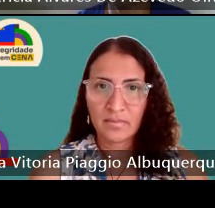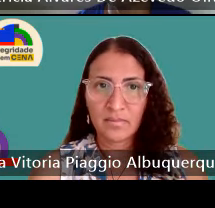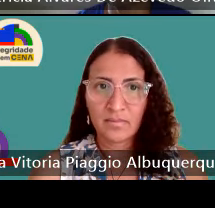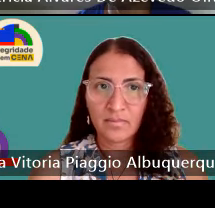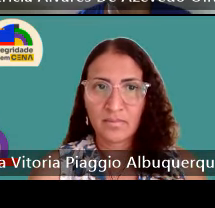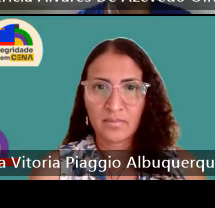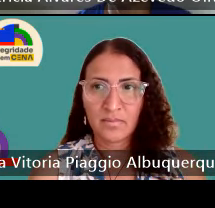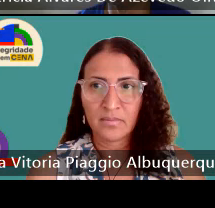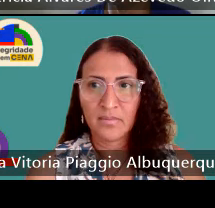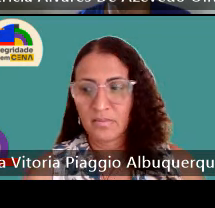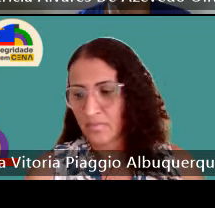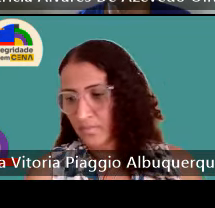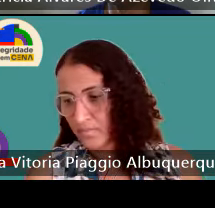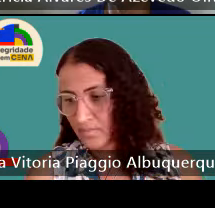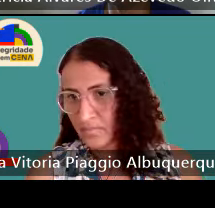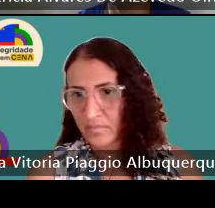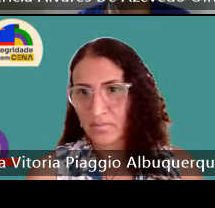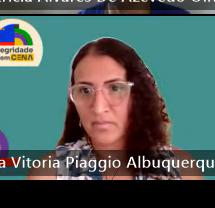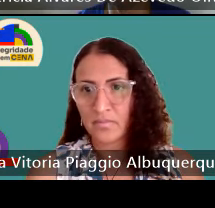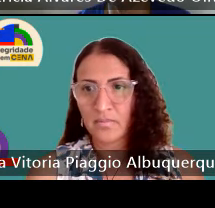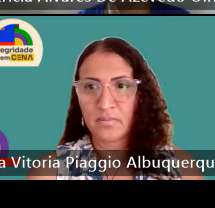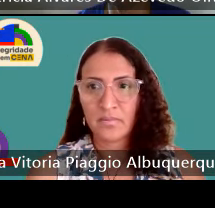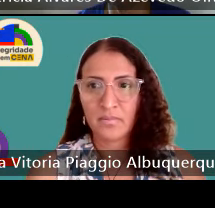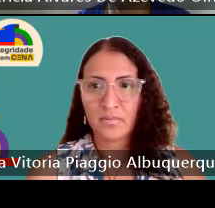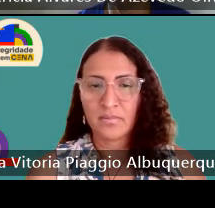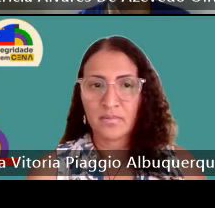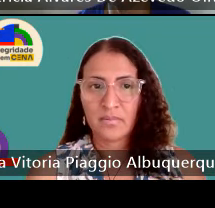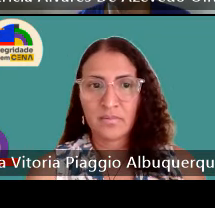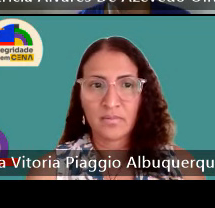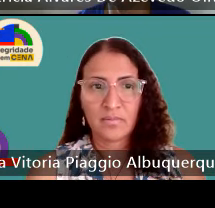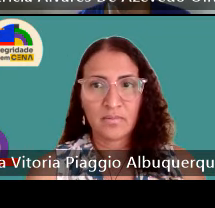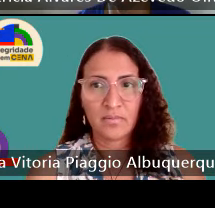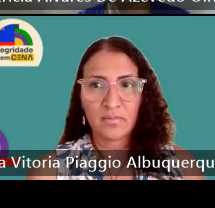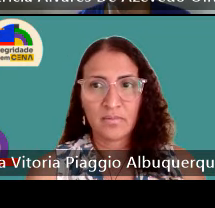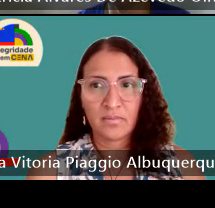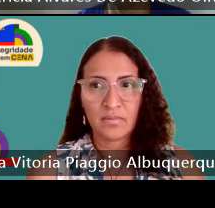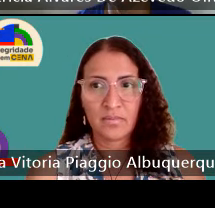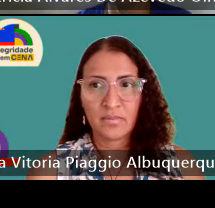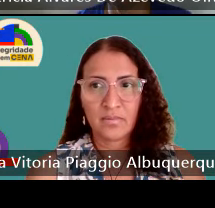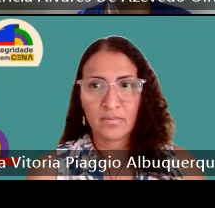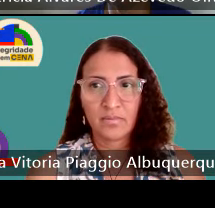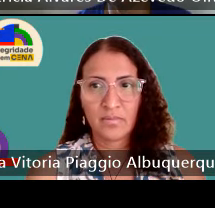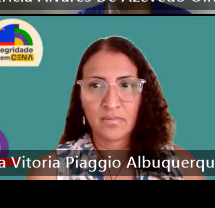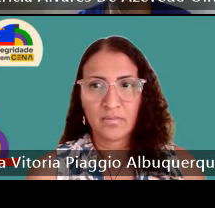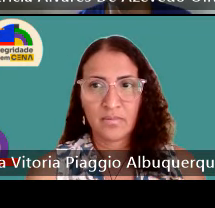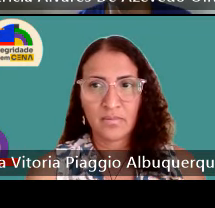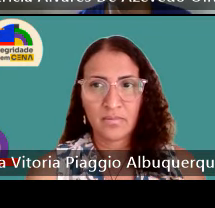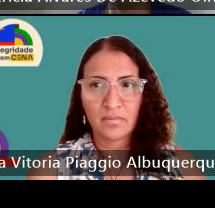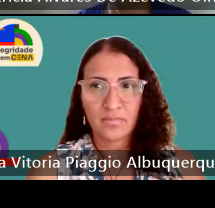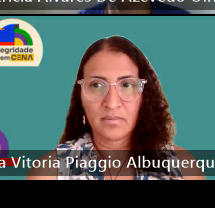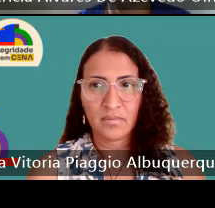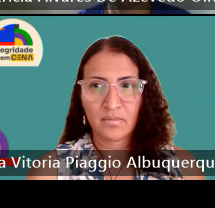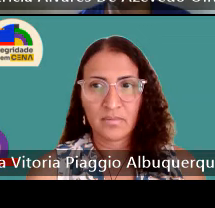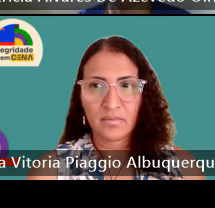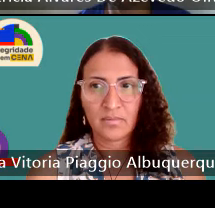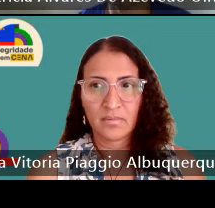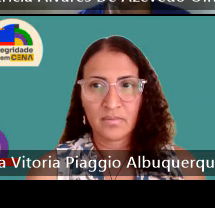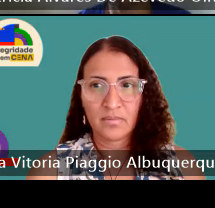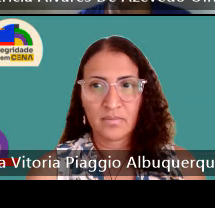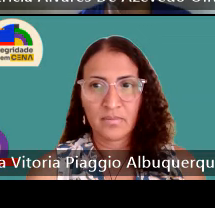oportunidades antes que ele ocorrer já uma possibilidade de a gente eh aprofundar as nossas práticas de gestão de